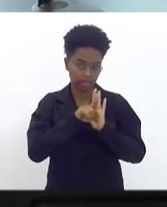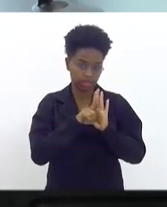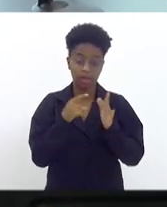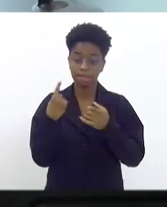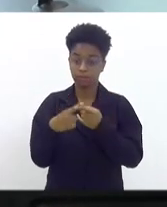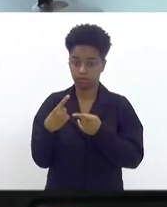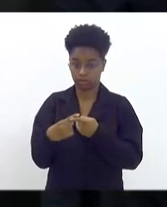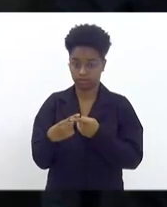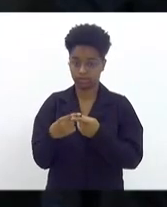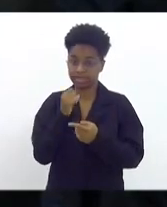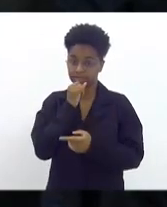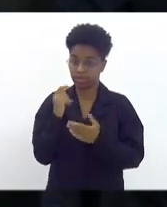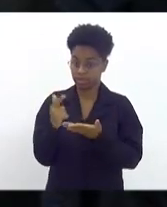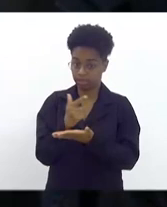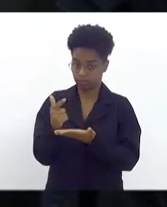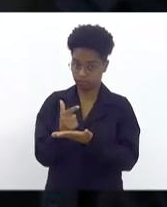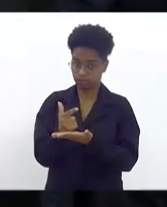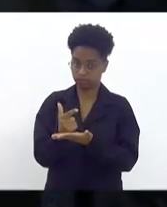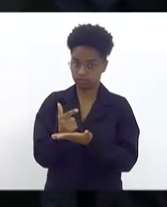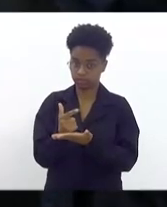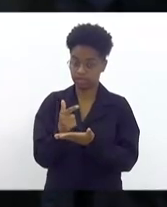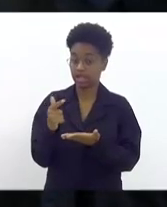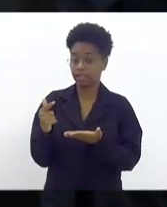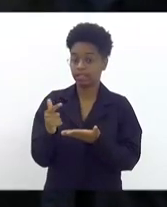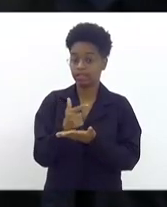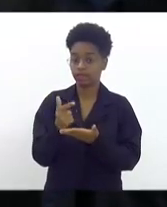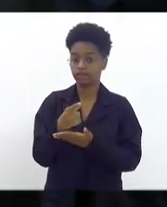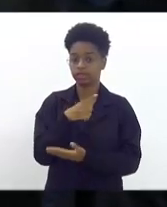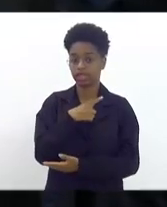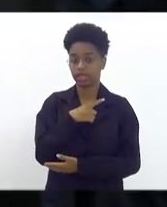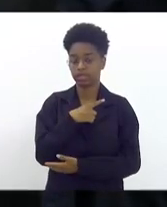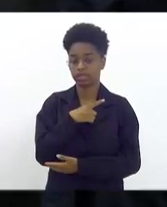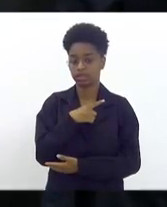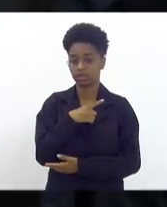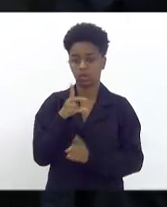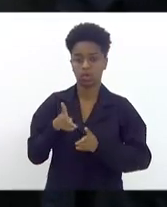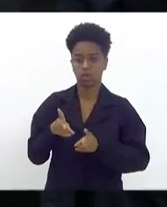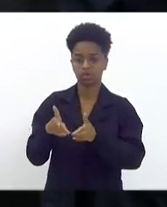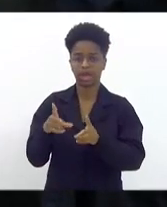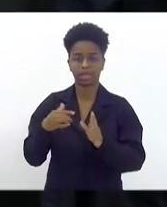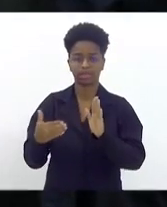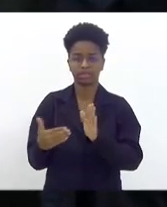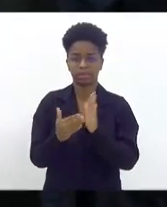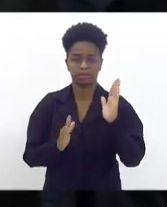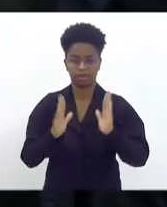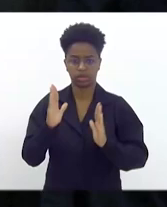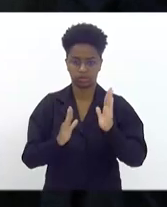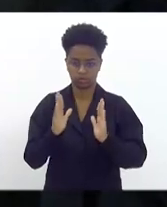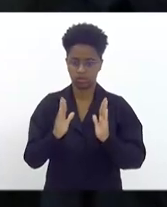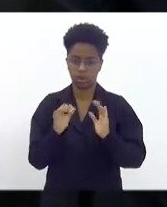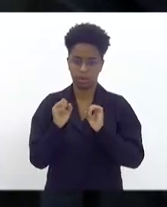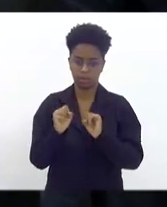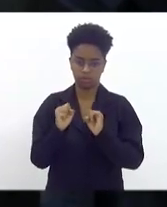questão? Em relação a livros. O livro você tem... Ele segue até um determinado período. Ele pode